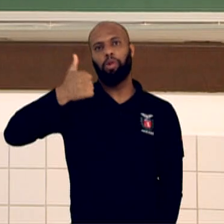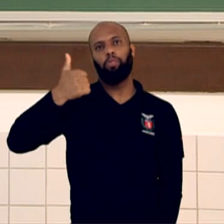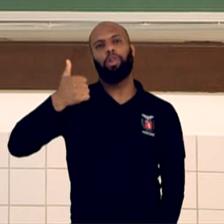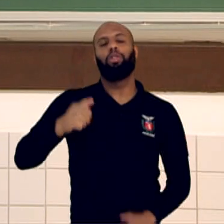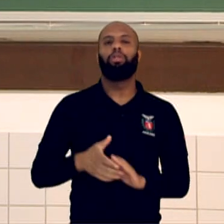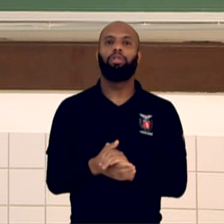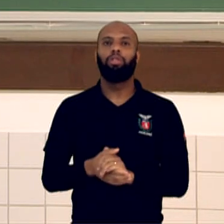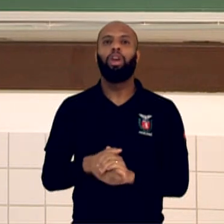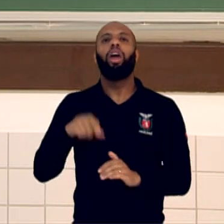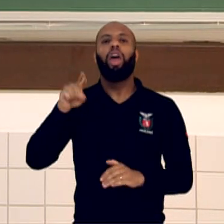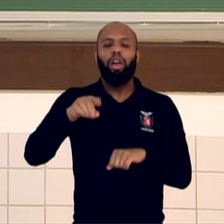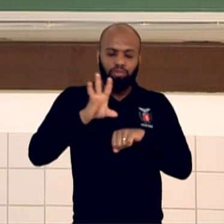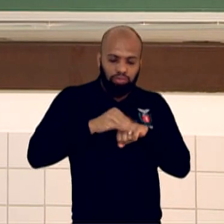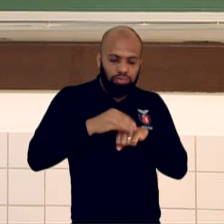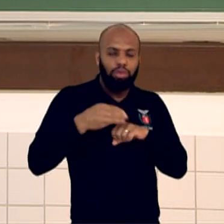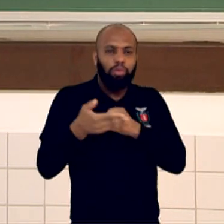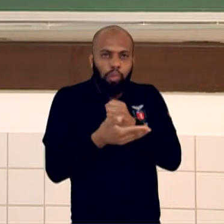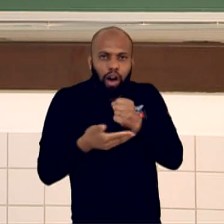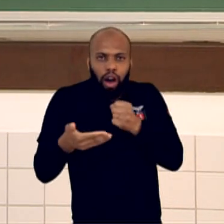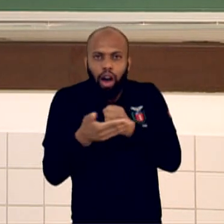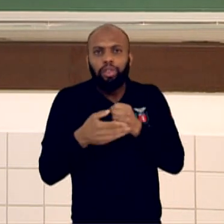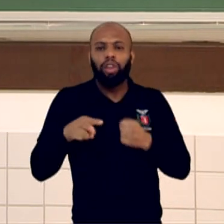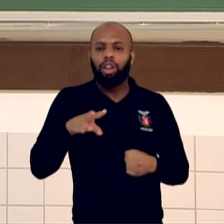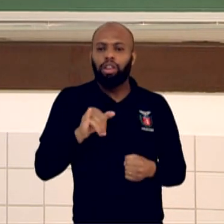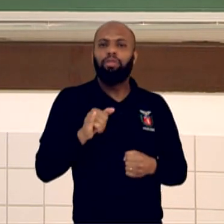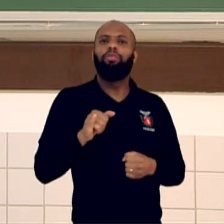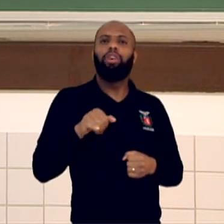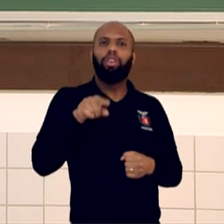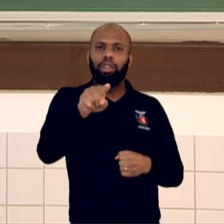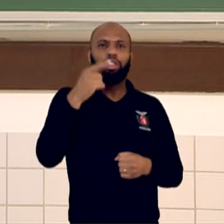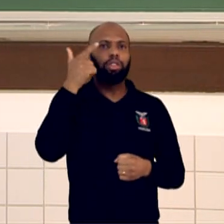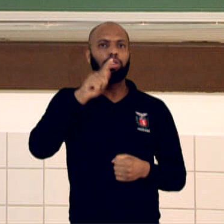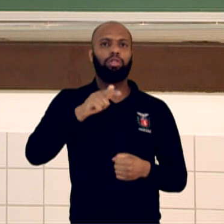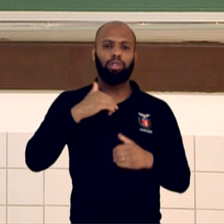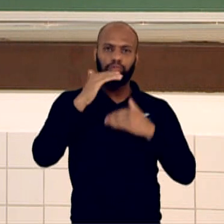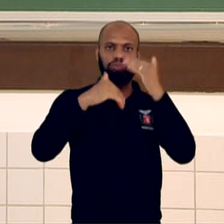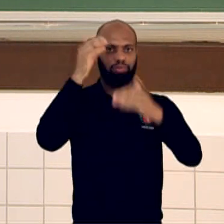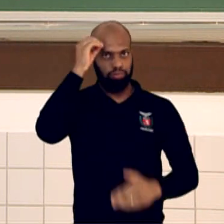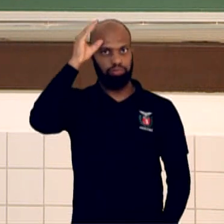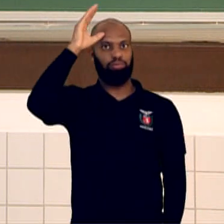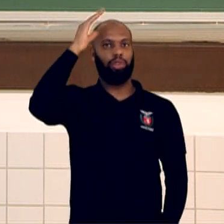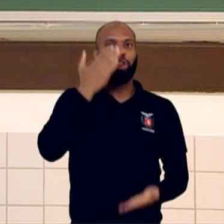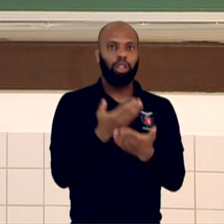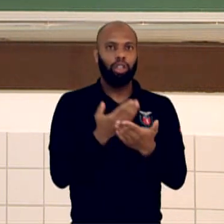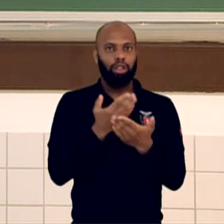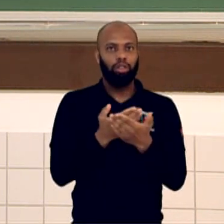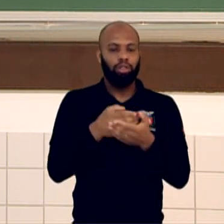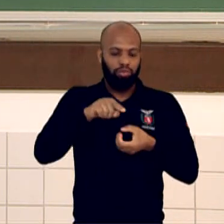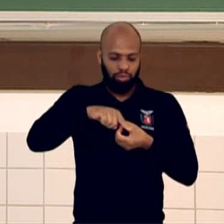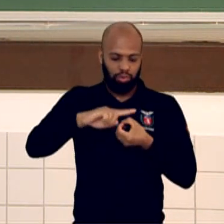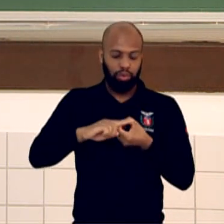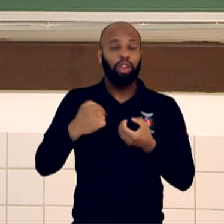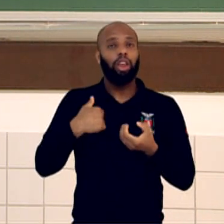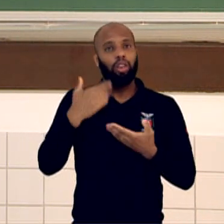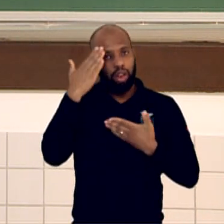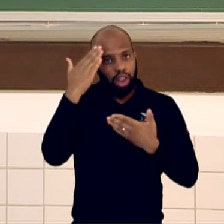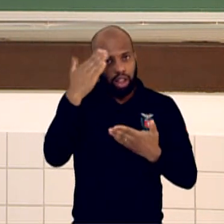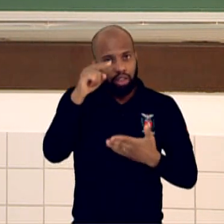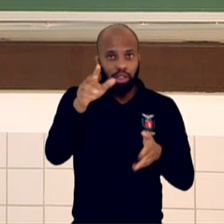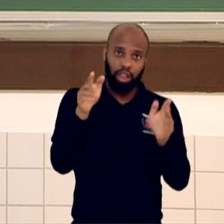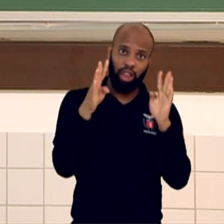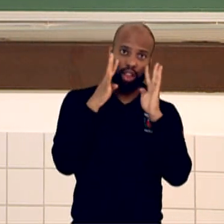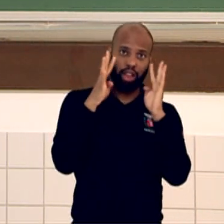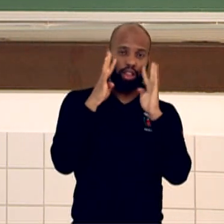conhecimentos básicos, né, que vão fundamentar aí o estudo das funções trigonométricas. Tá? Eu agradeço aí pela atenção de